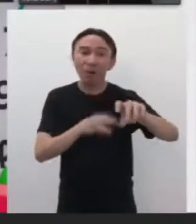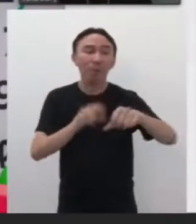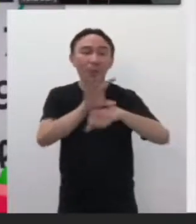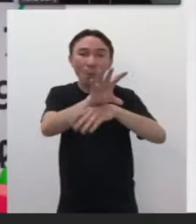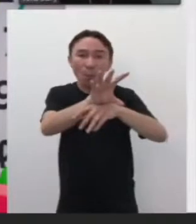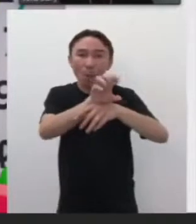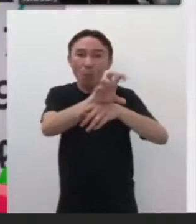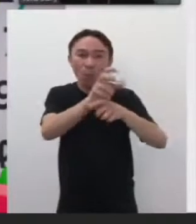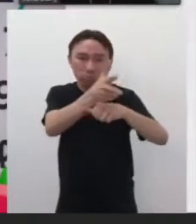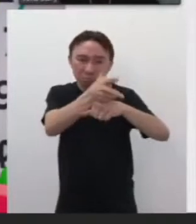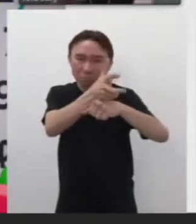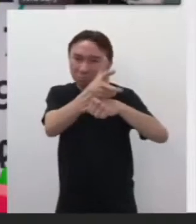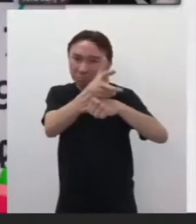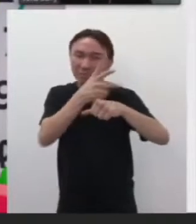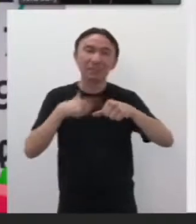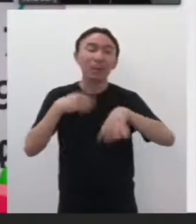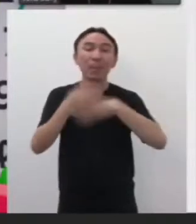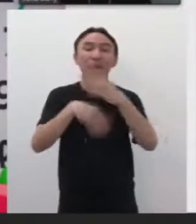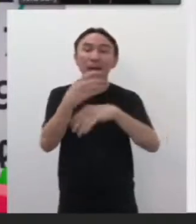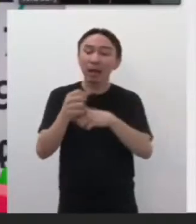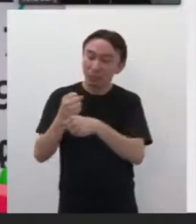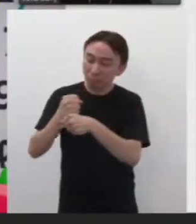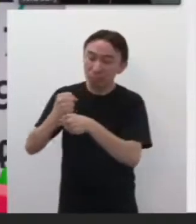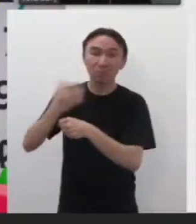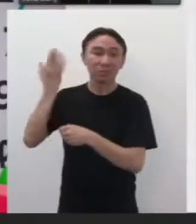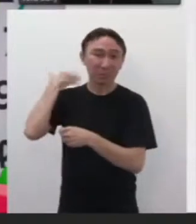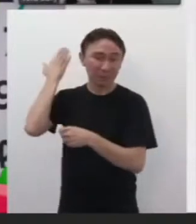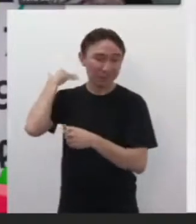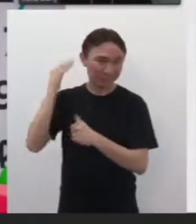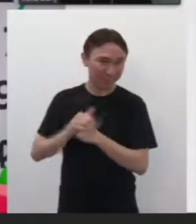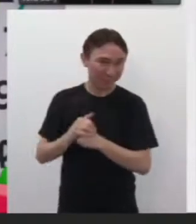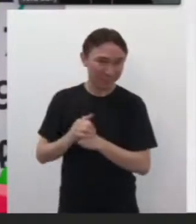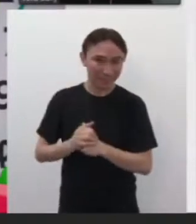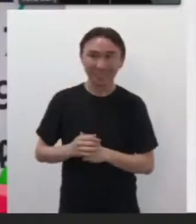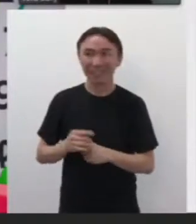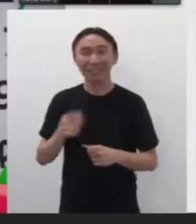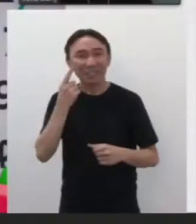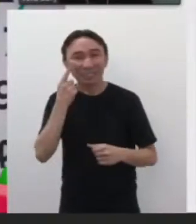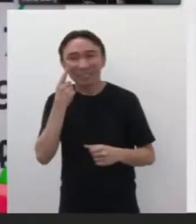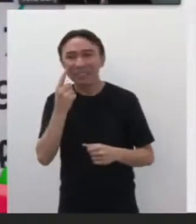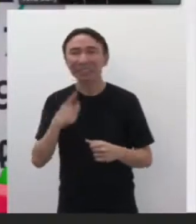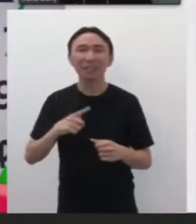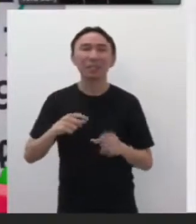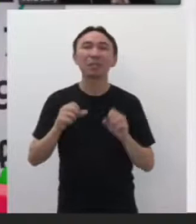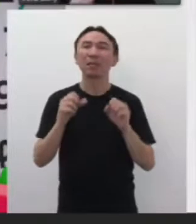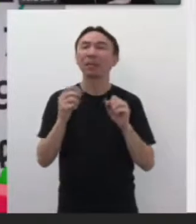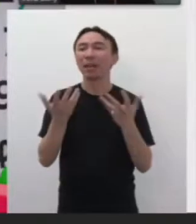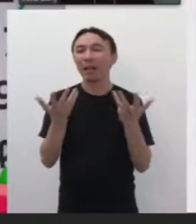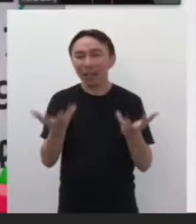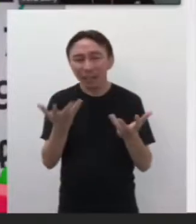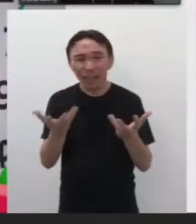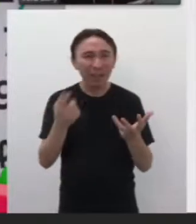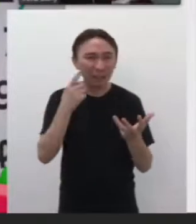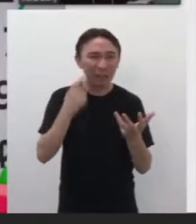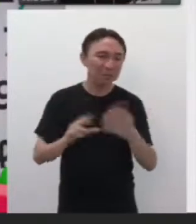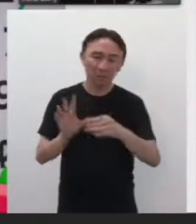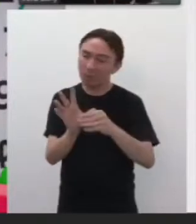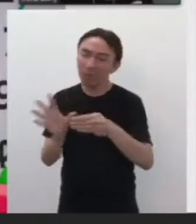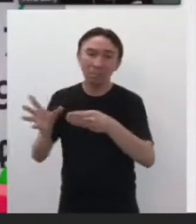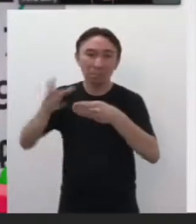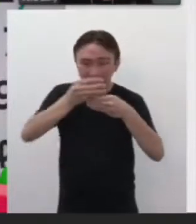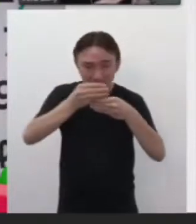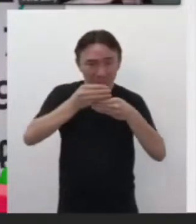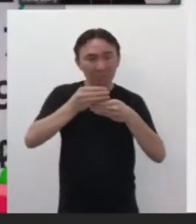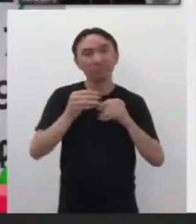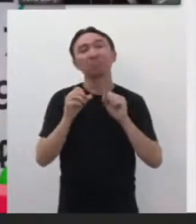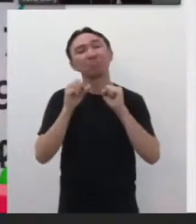atrás. Né? Então, já fiz aqui uma pequena introdução do Descomplica. Elaine, se você quiser me complementar, por favor, eu suspendo